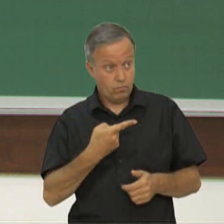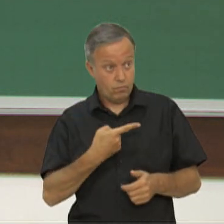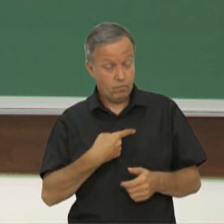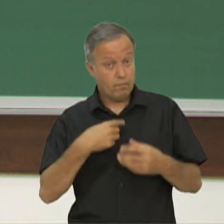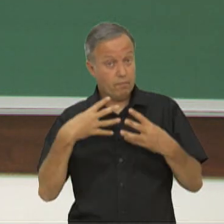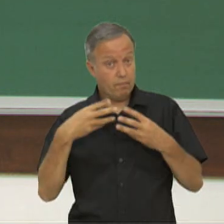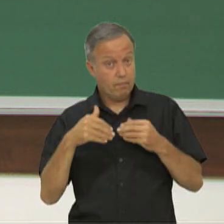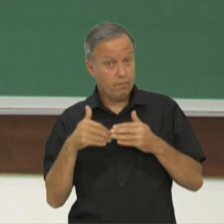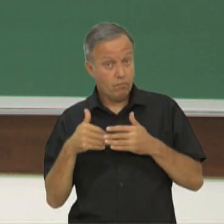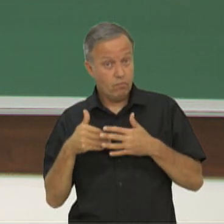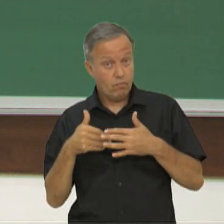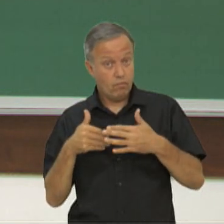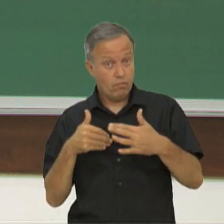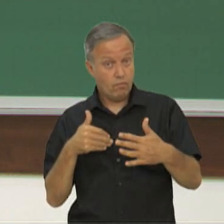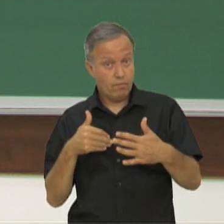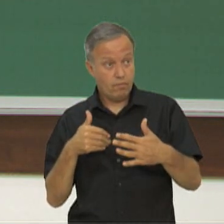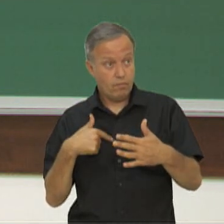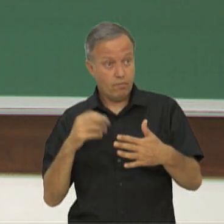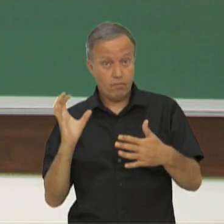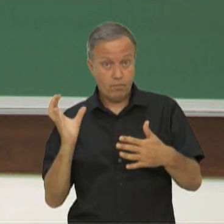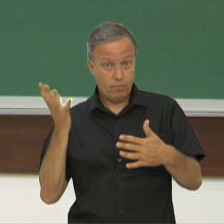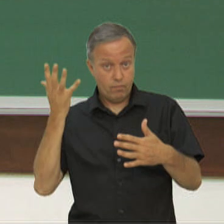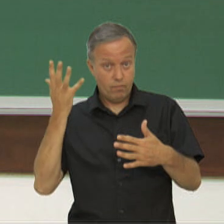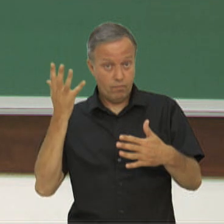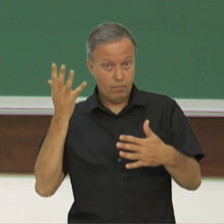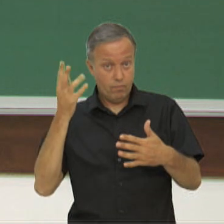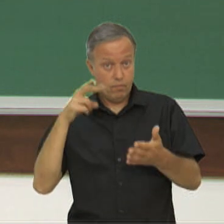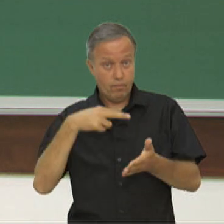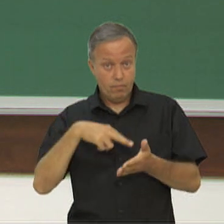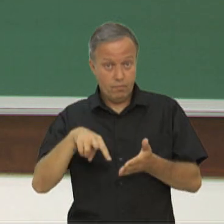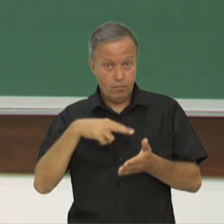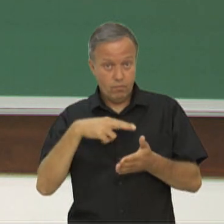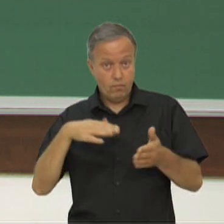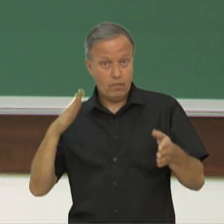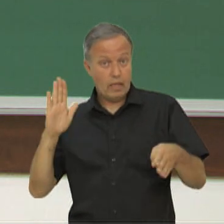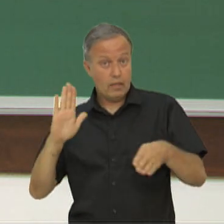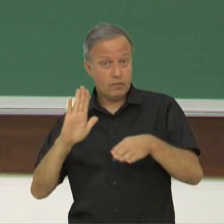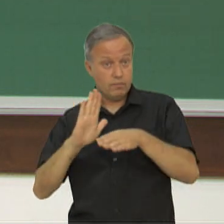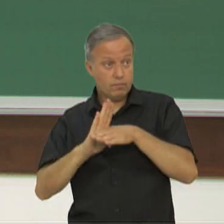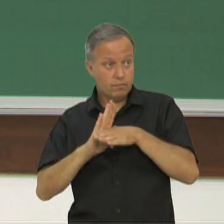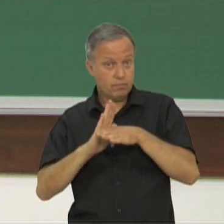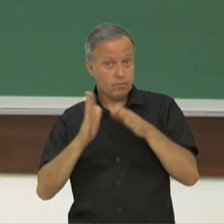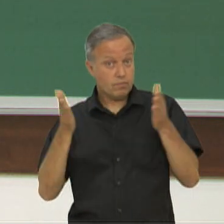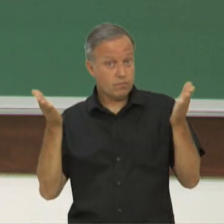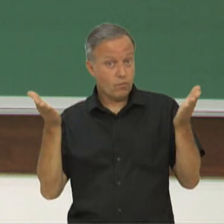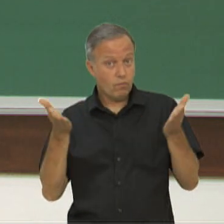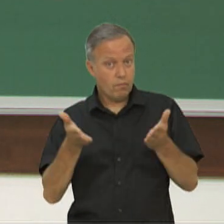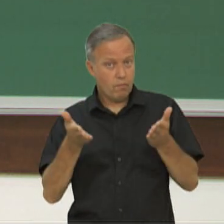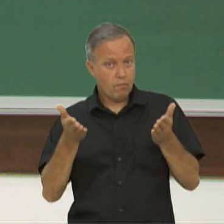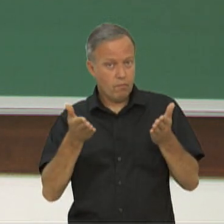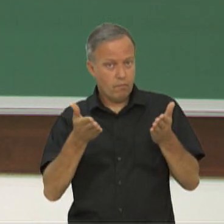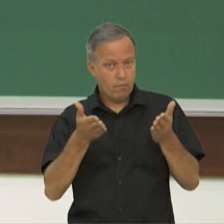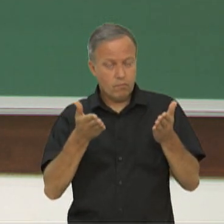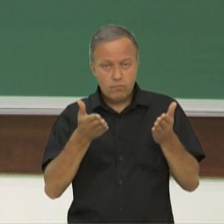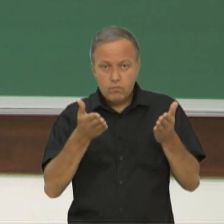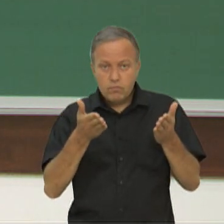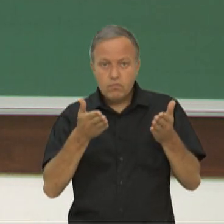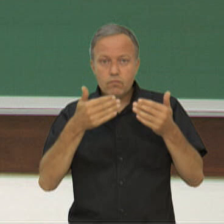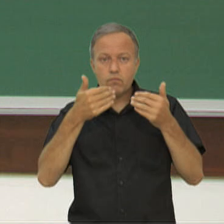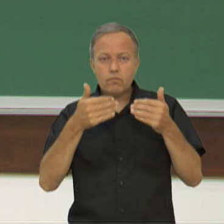o processo do que aconteceu dentro da dança até chegarmos ao balé romântico